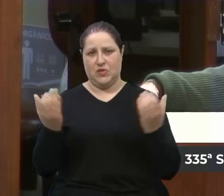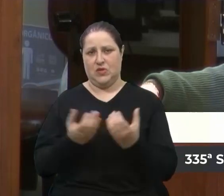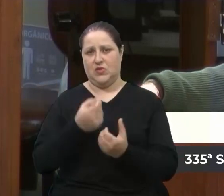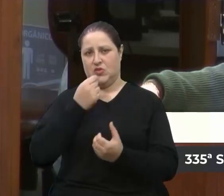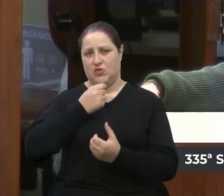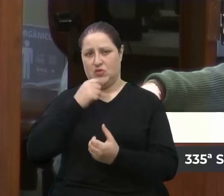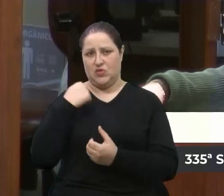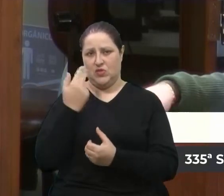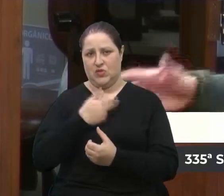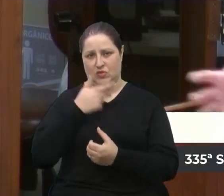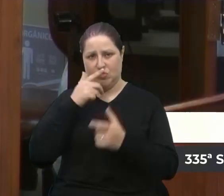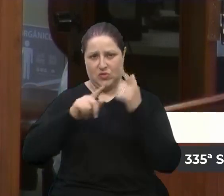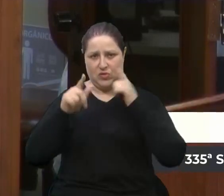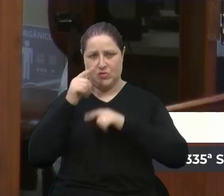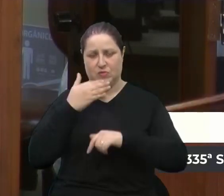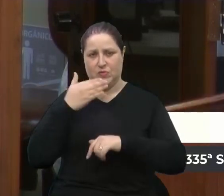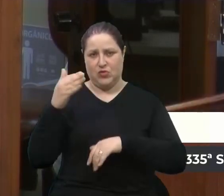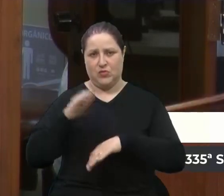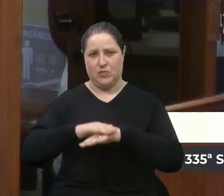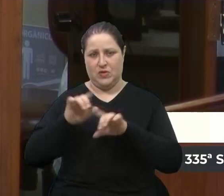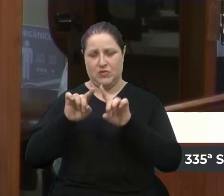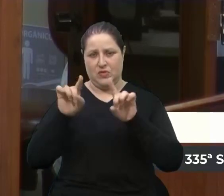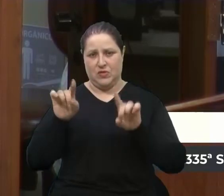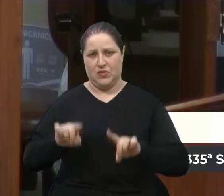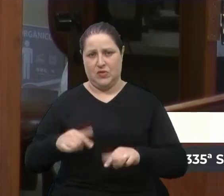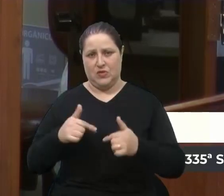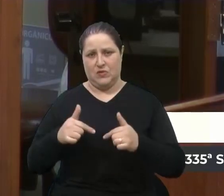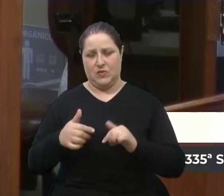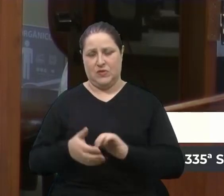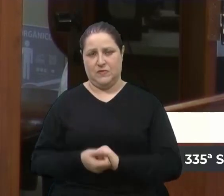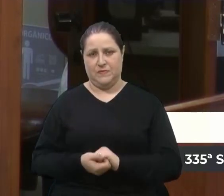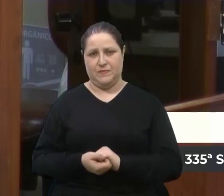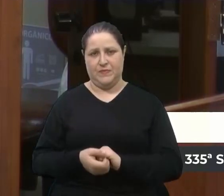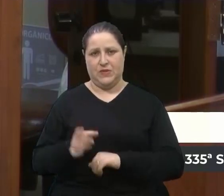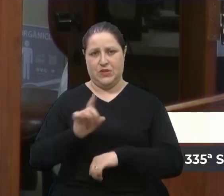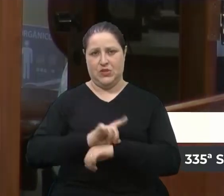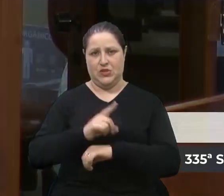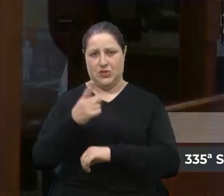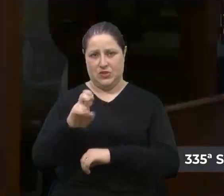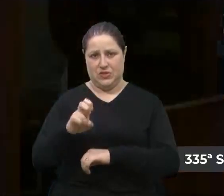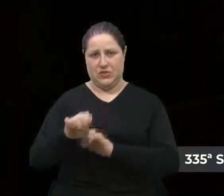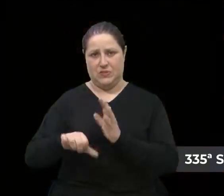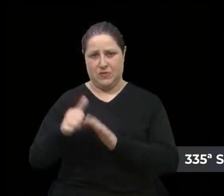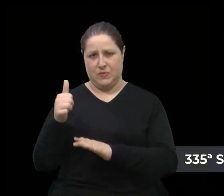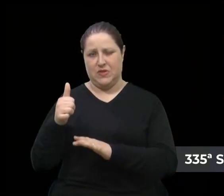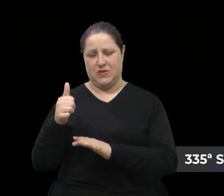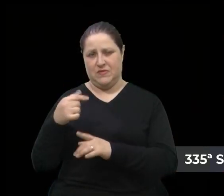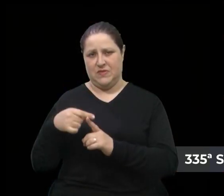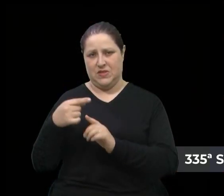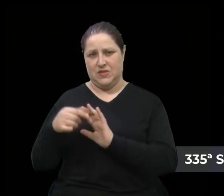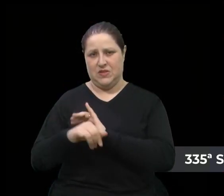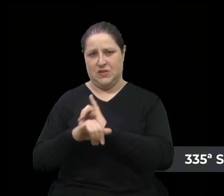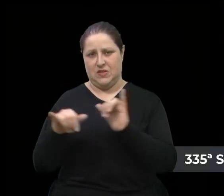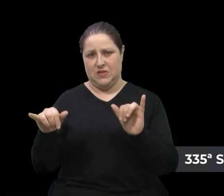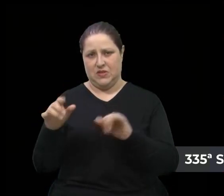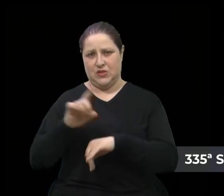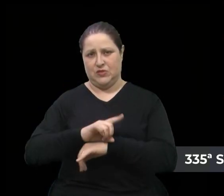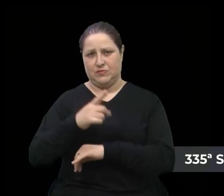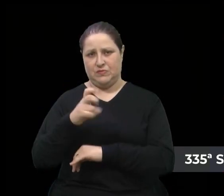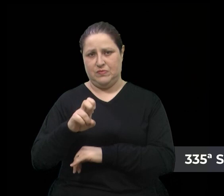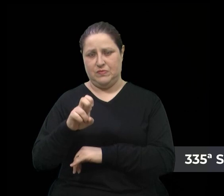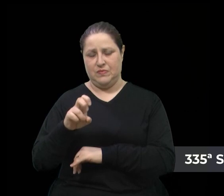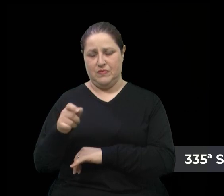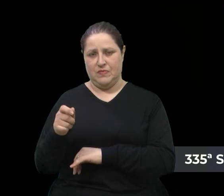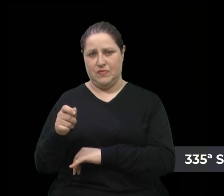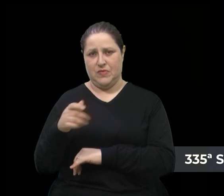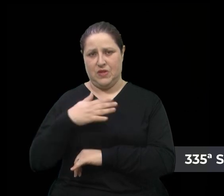gente conseguisse solicitar mais efetivo. Então, dia 15, aqui trago a notícia em primeira mão para todos vocês, dia 15 de agosto, às 10h30 da